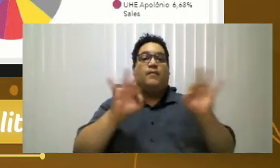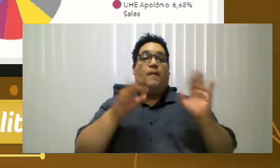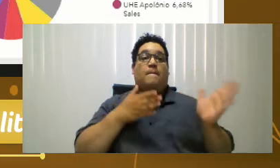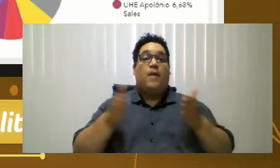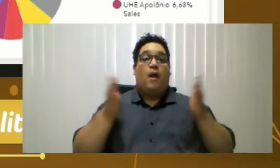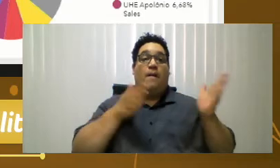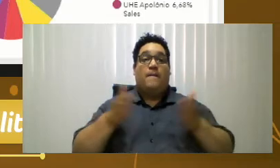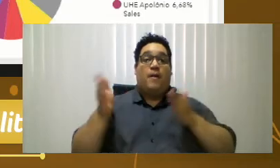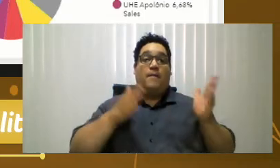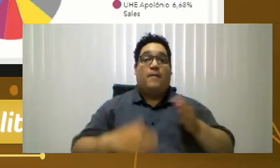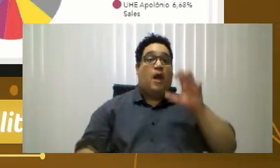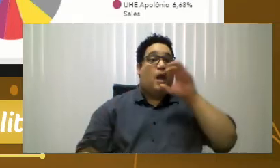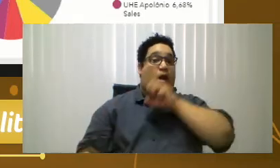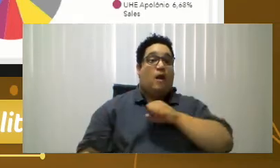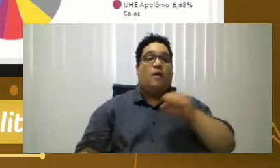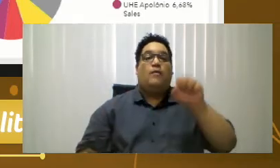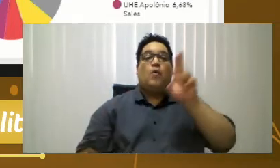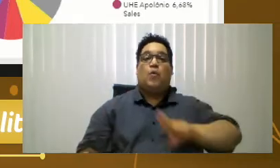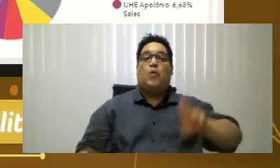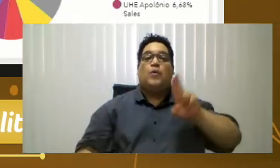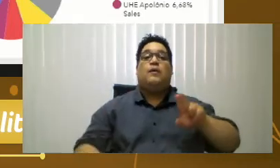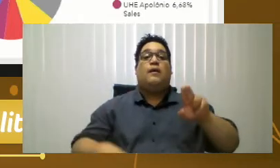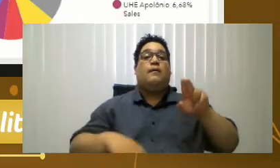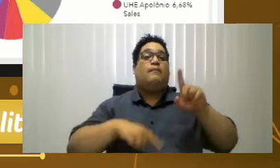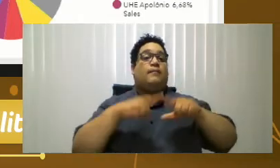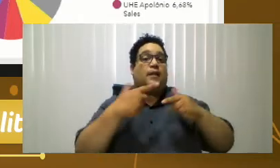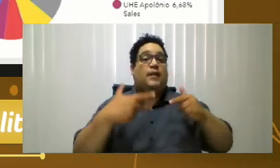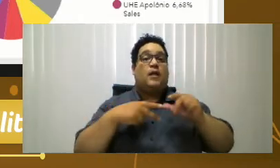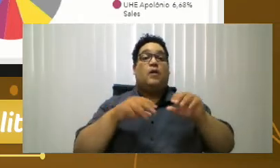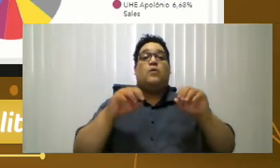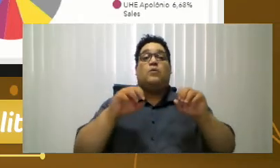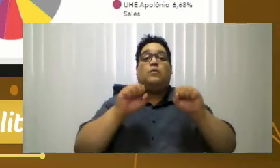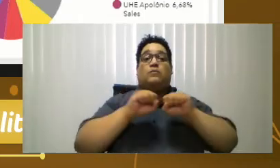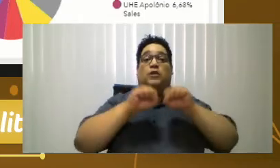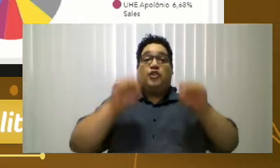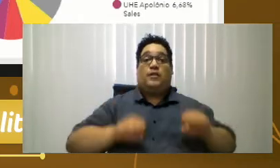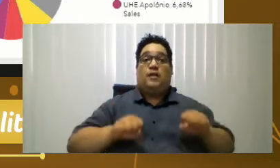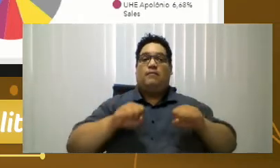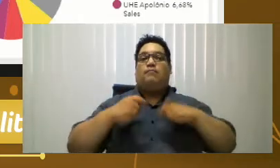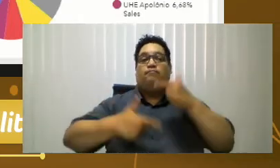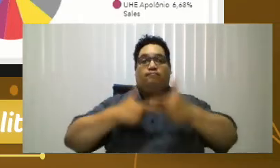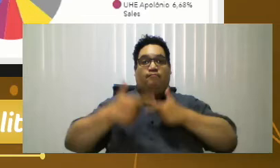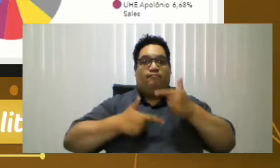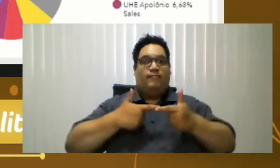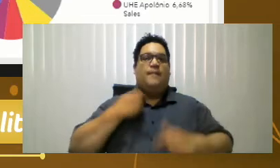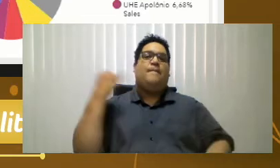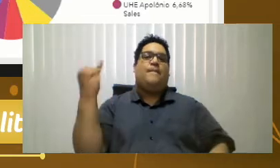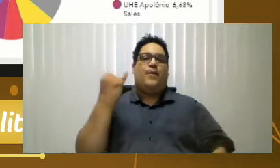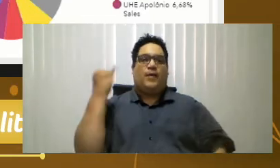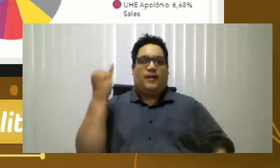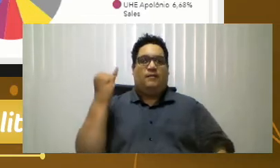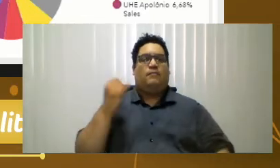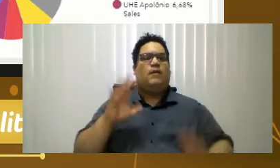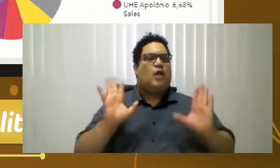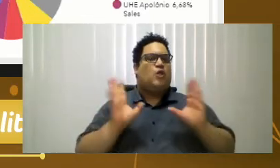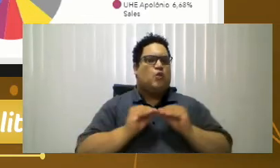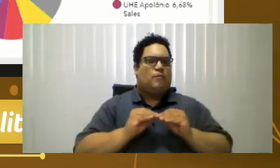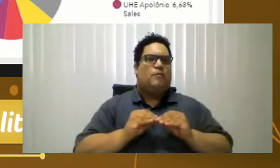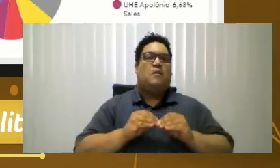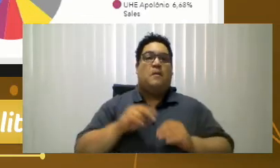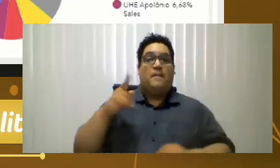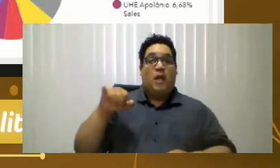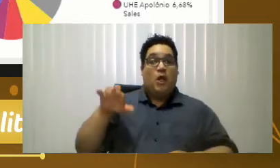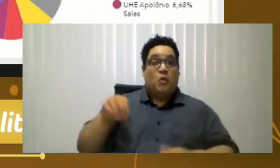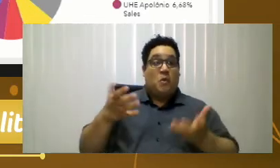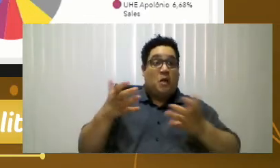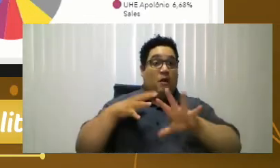algumas aplicações, mostrar a ferramenta que para a gente é essencial. E para mim é isso. Não sei se o Pedro quer colocar